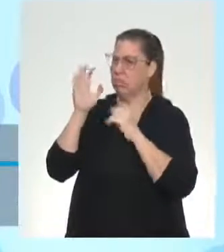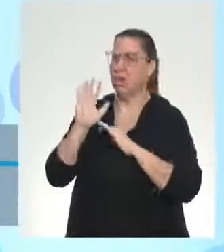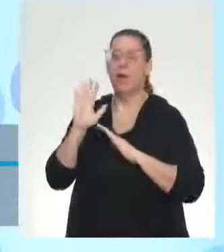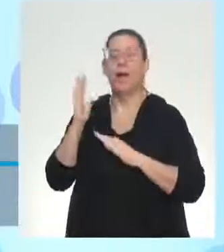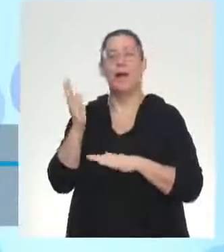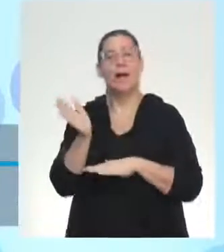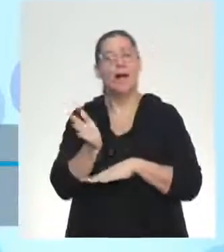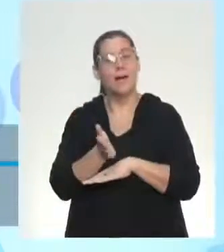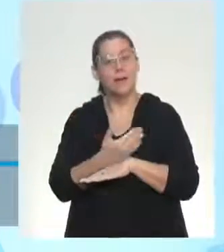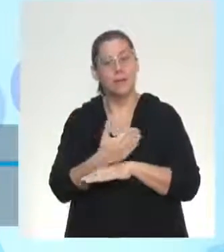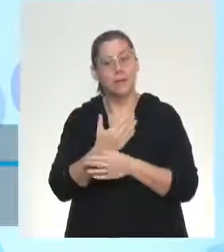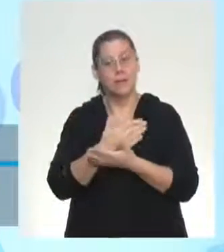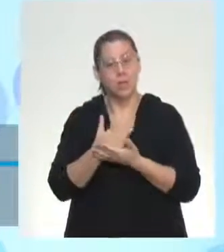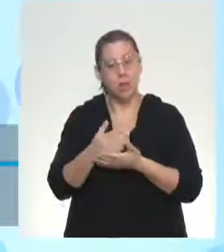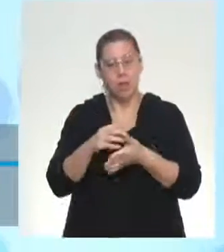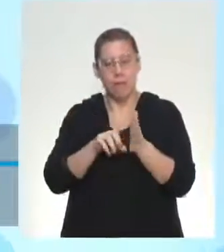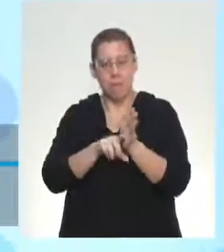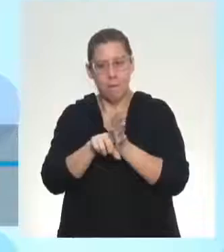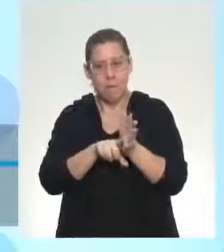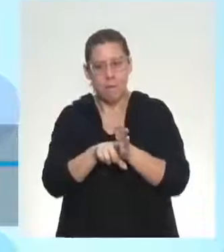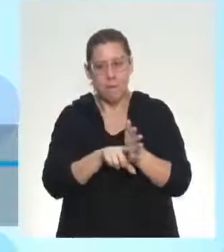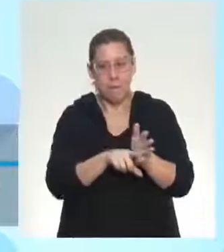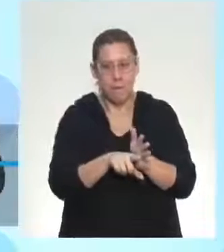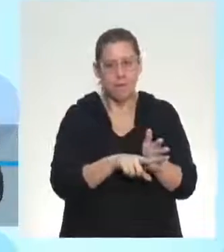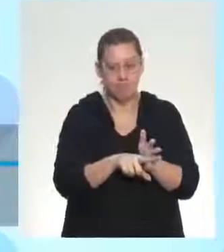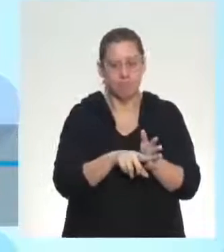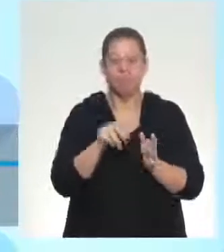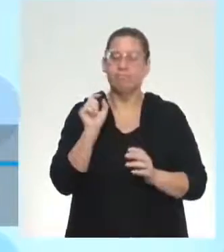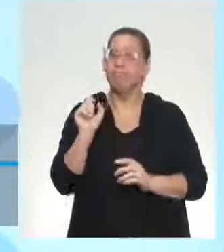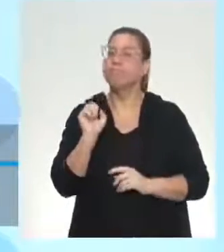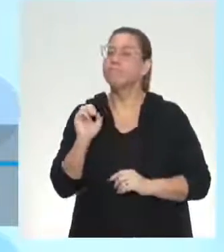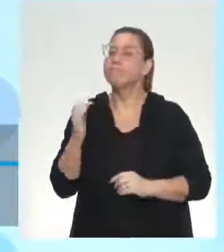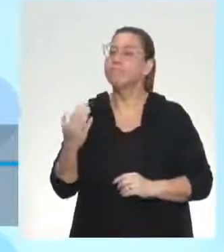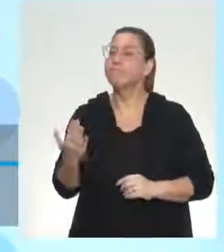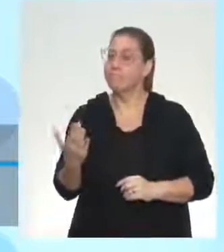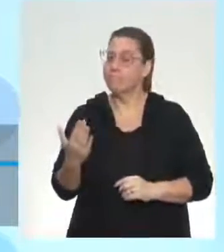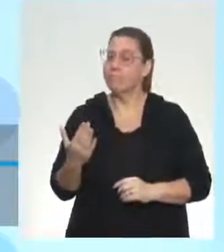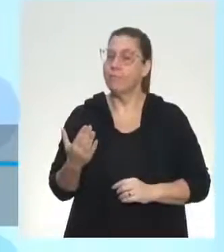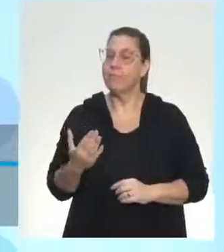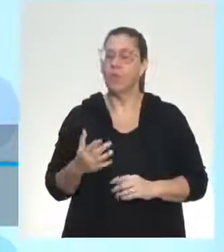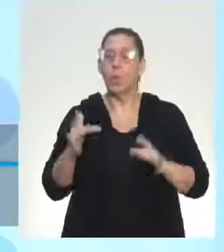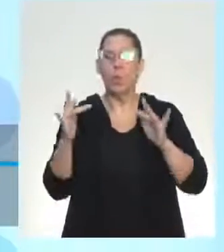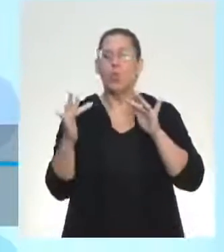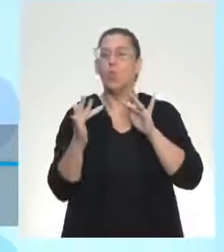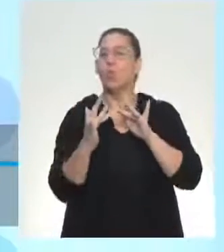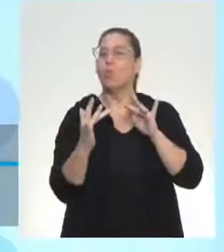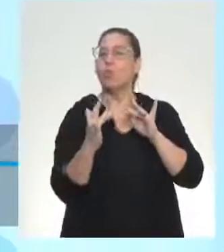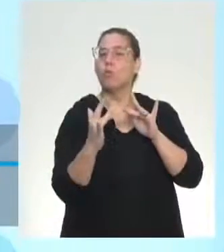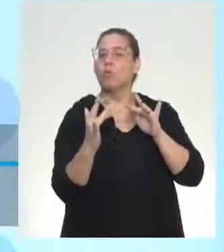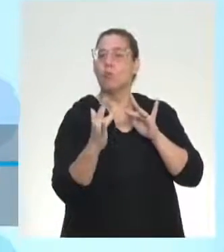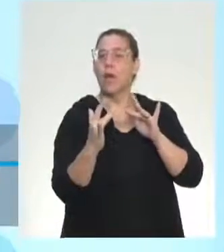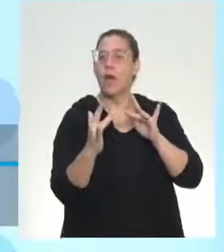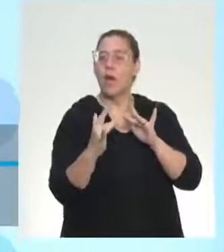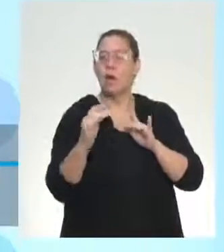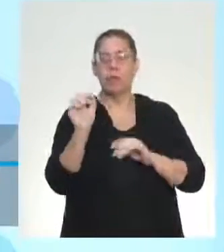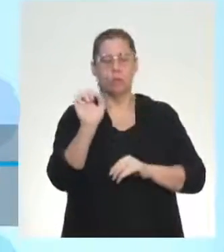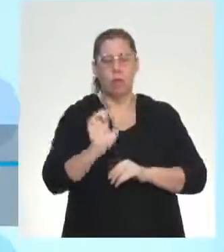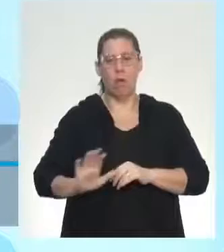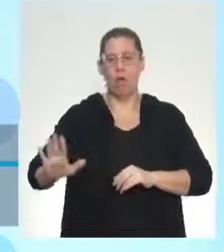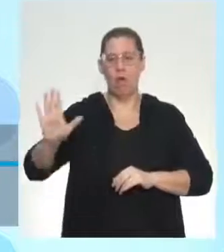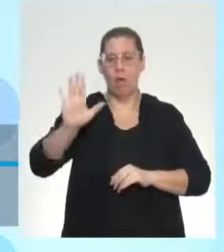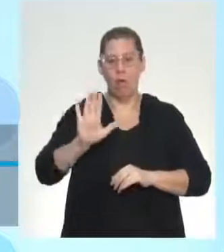nós começarmos a investigar aí as consequências dos contatos entre